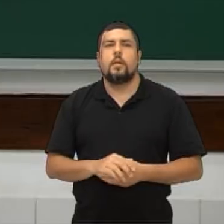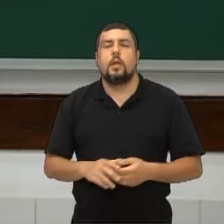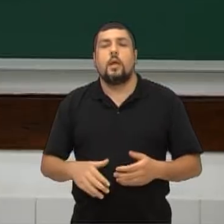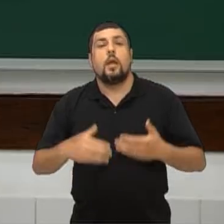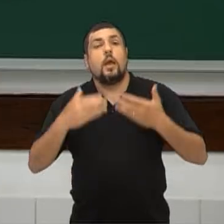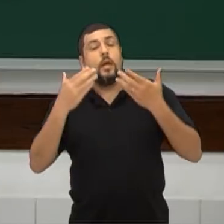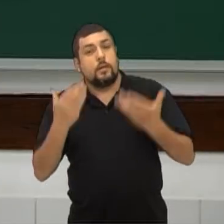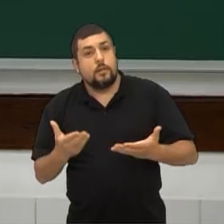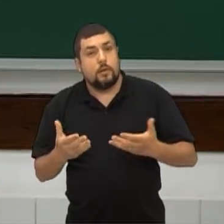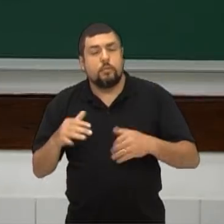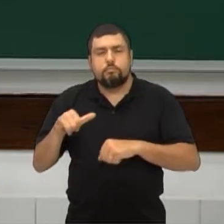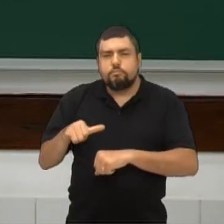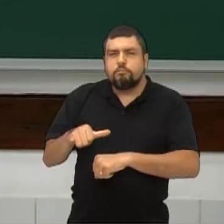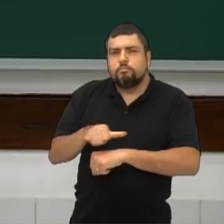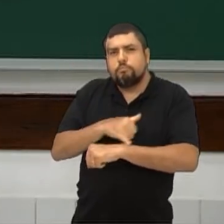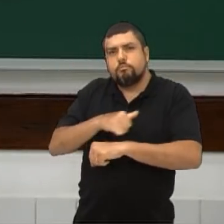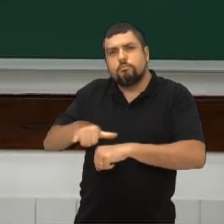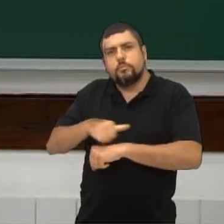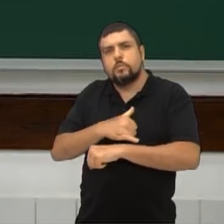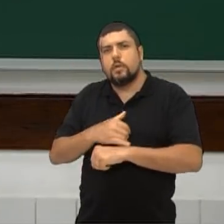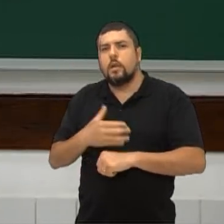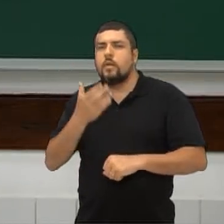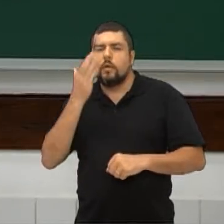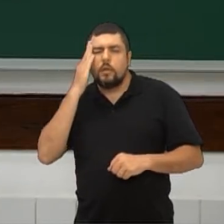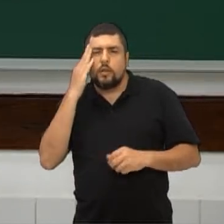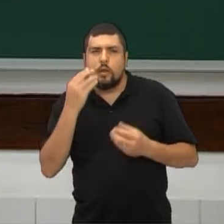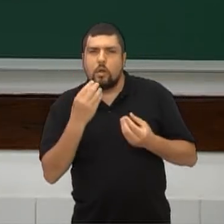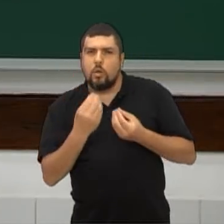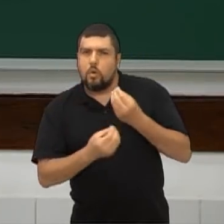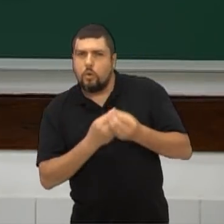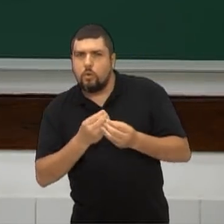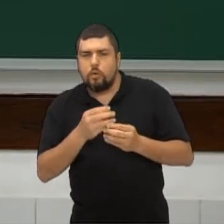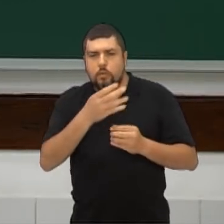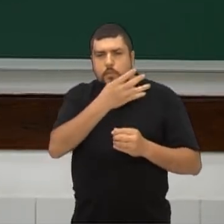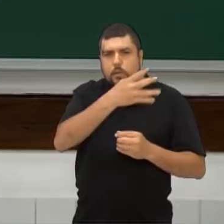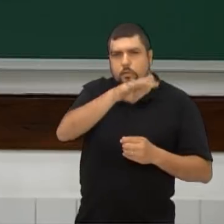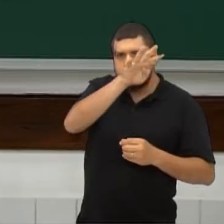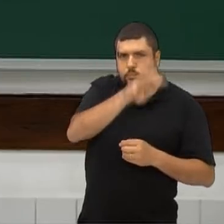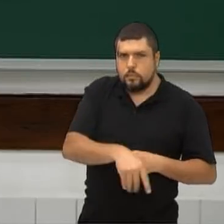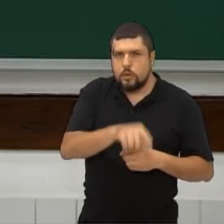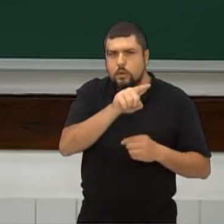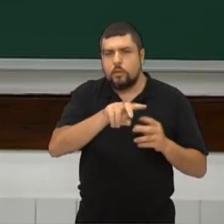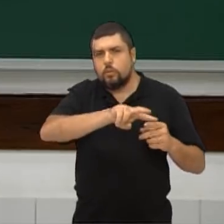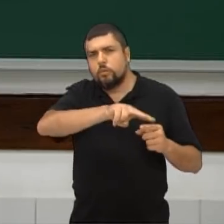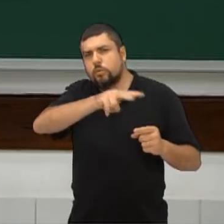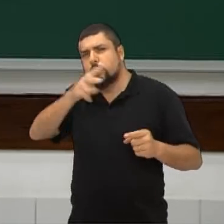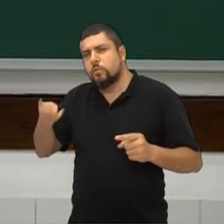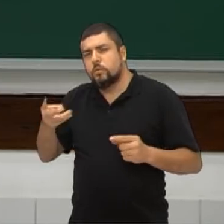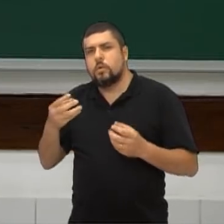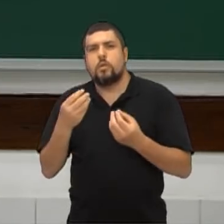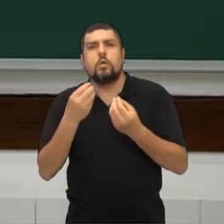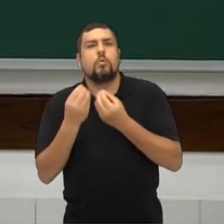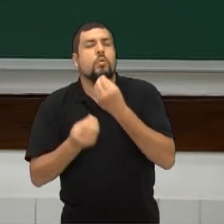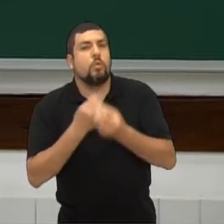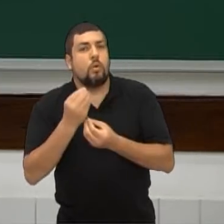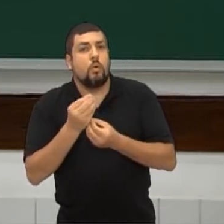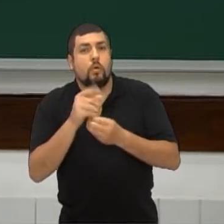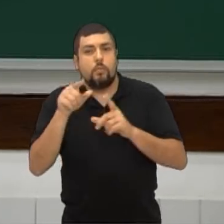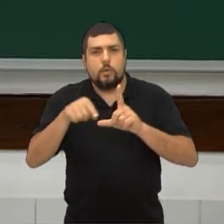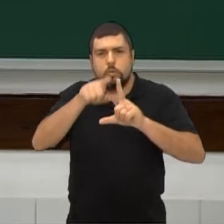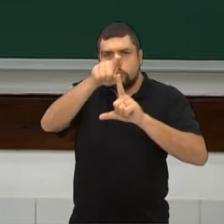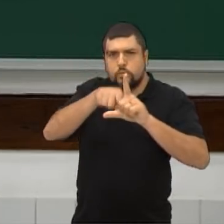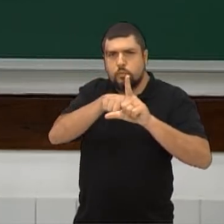tipo de estratégia, esse tipo de conhecimento para fazer essa técnica, para fazer o seguinte: apliquem os dados da tabela em um